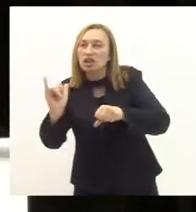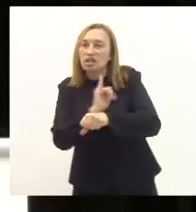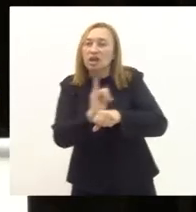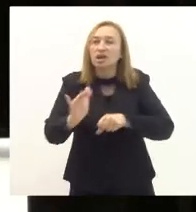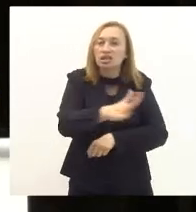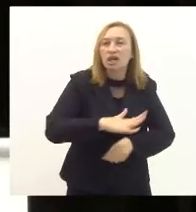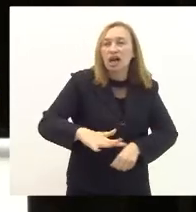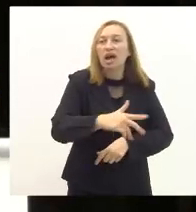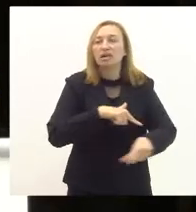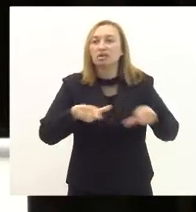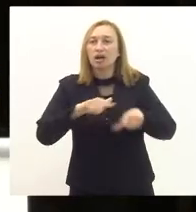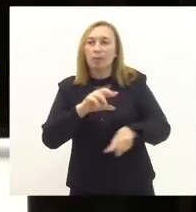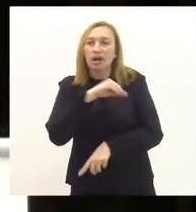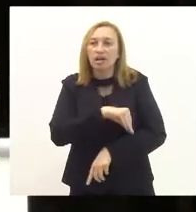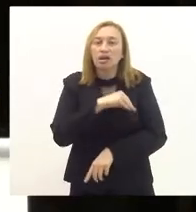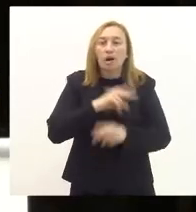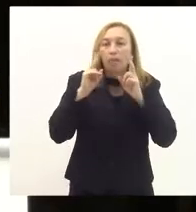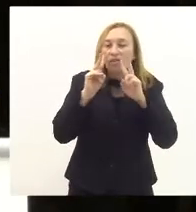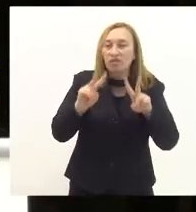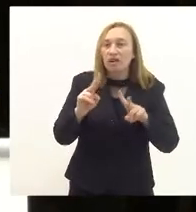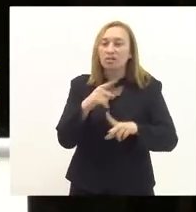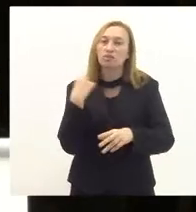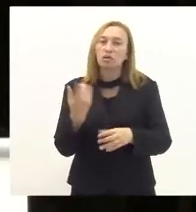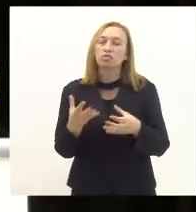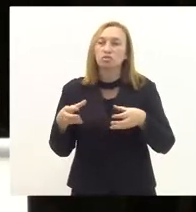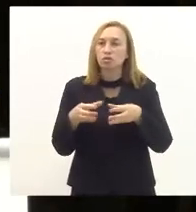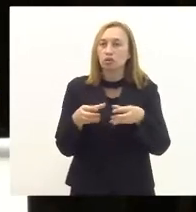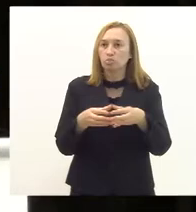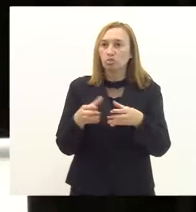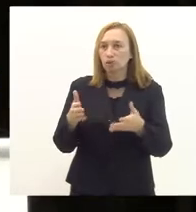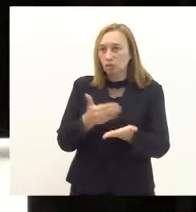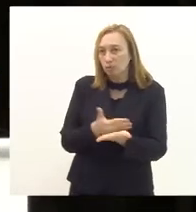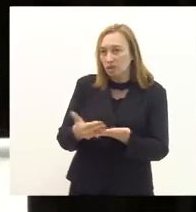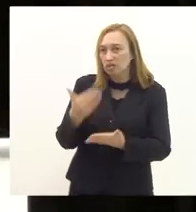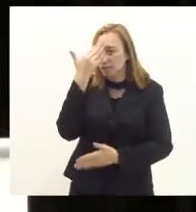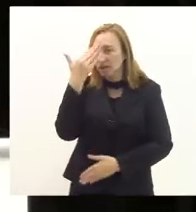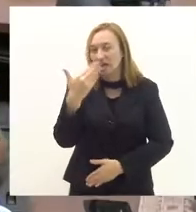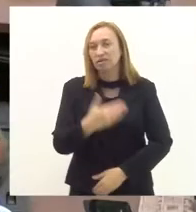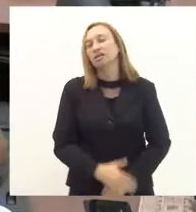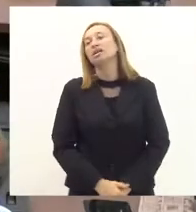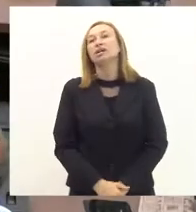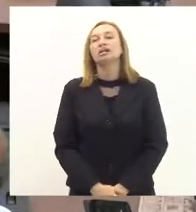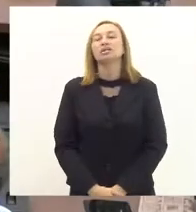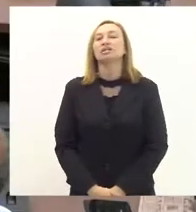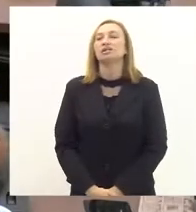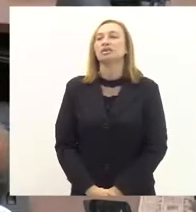área do trabalho e renda para olhar para a nossa comunidade. É assim que eu começo. Muito obrigado.